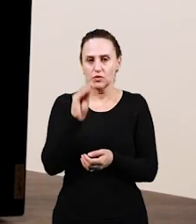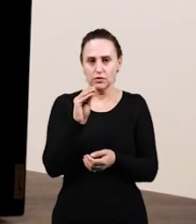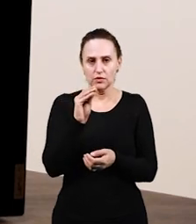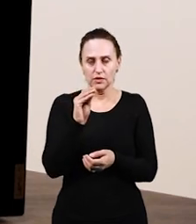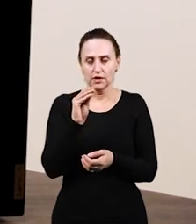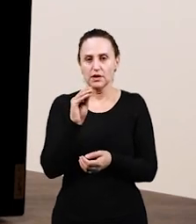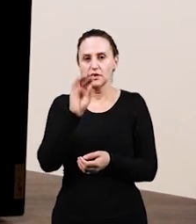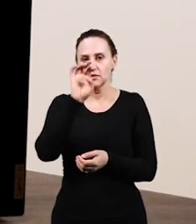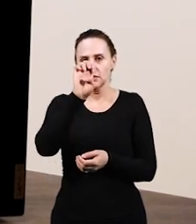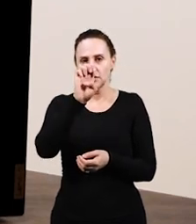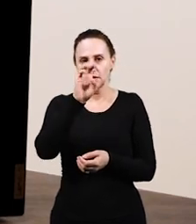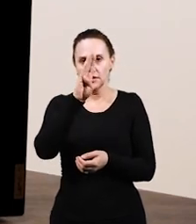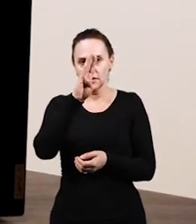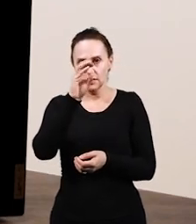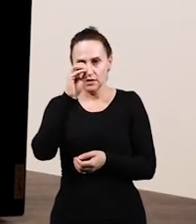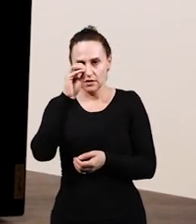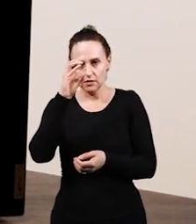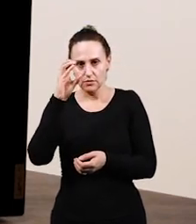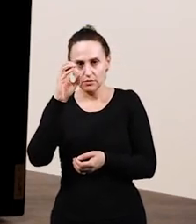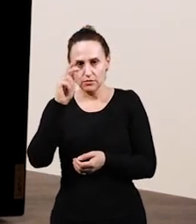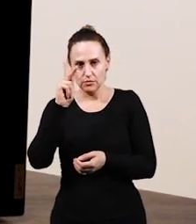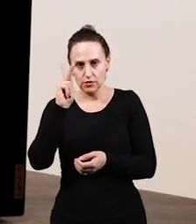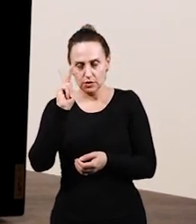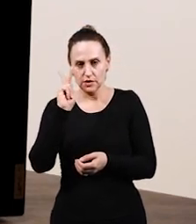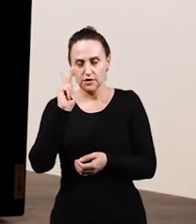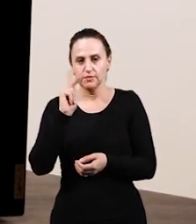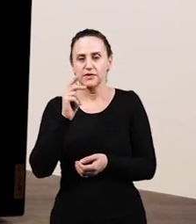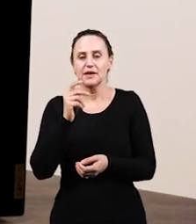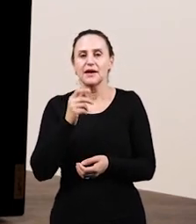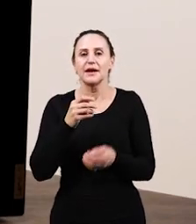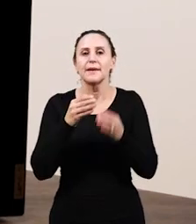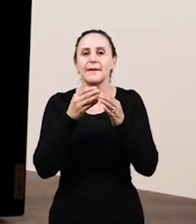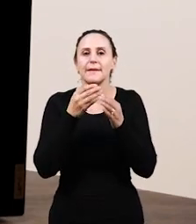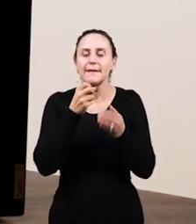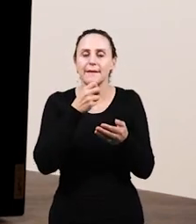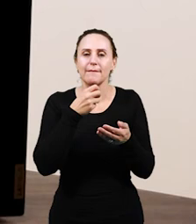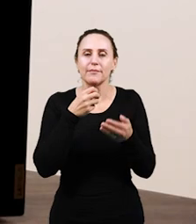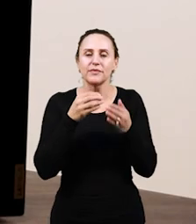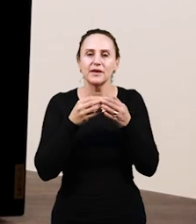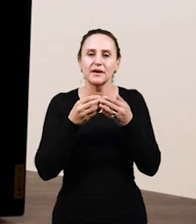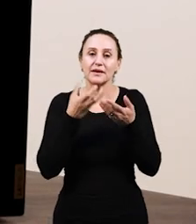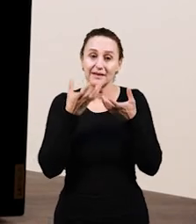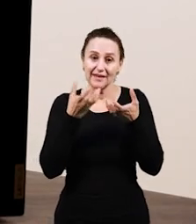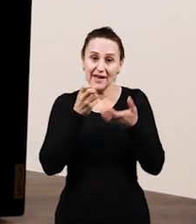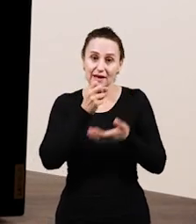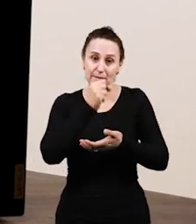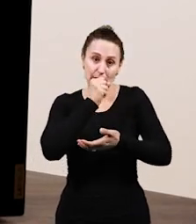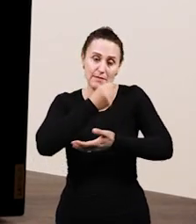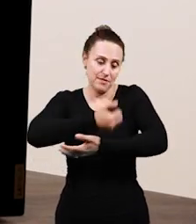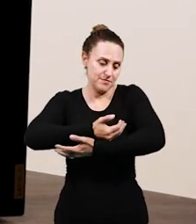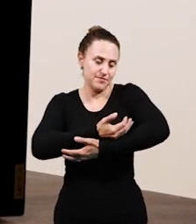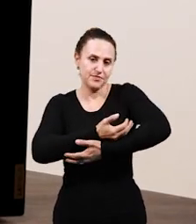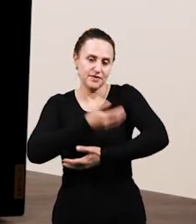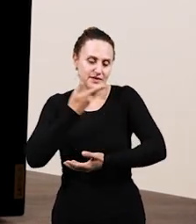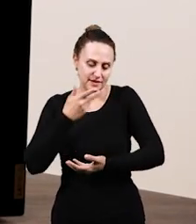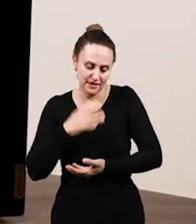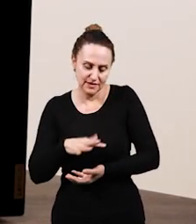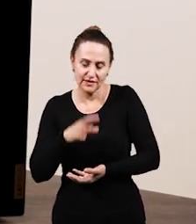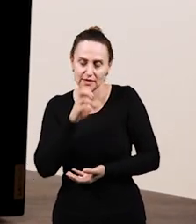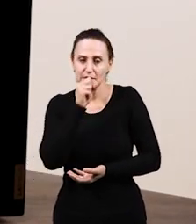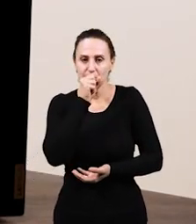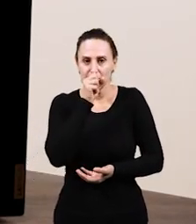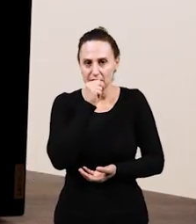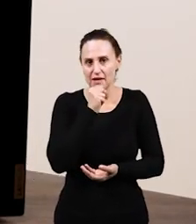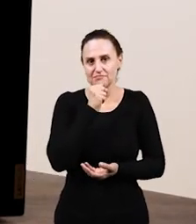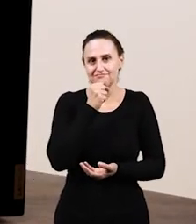como ele tempo a criança ela pede mamar e a mãe vem com a moda com a mamadeira né então ela aprende